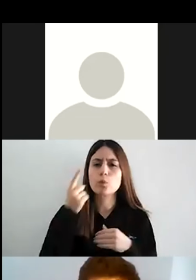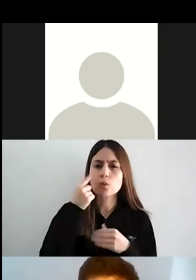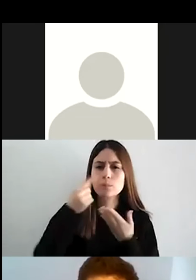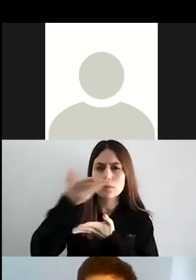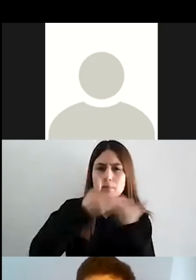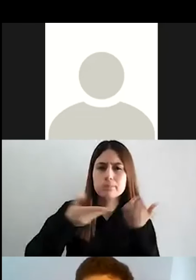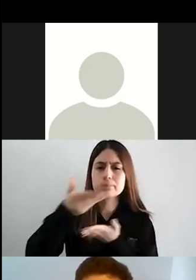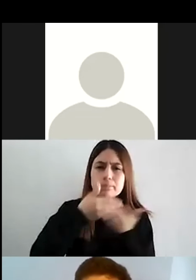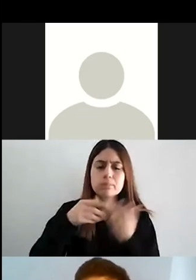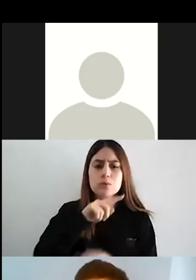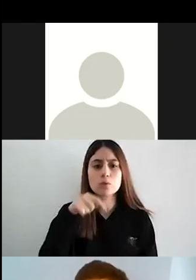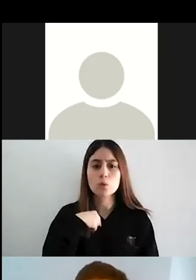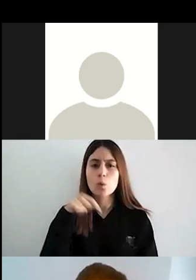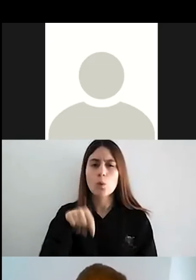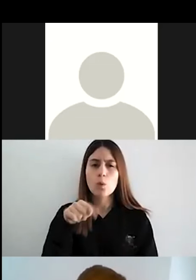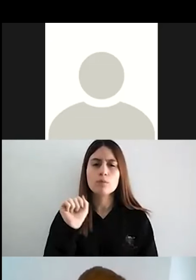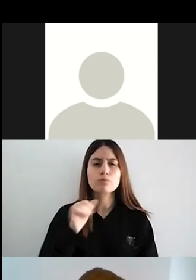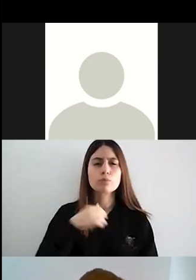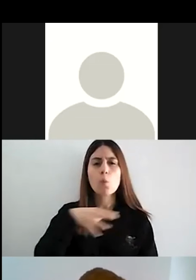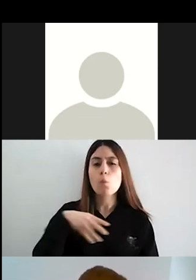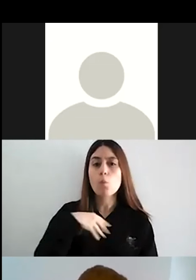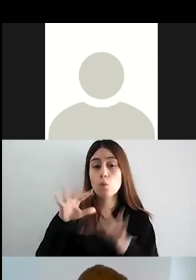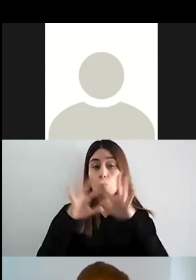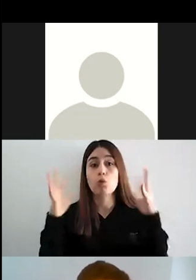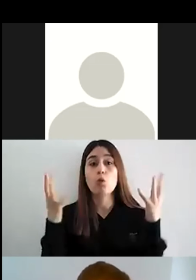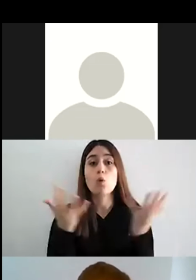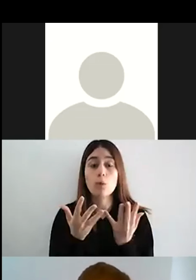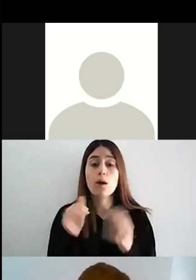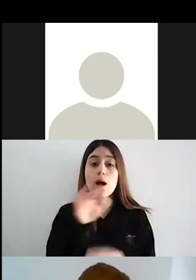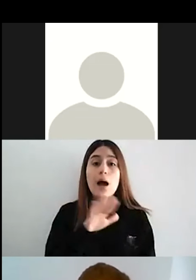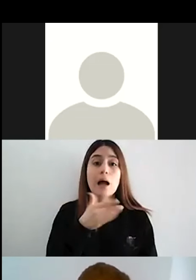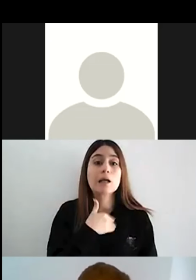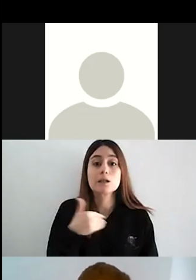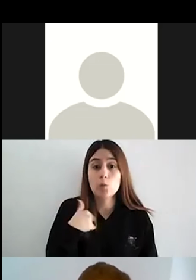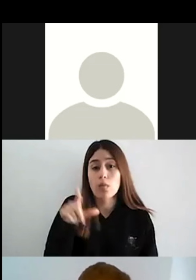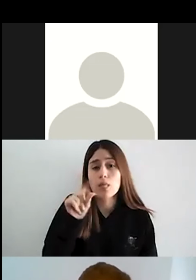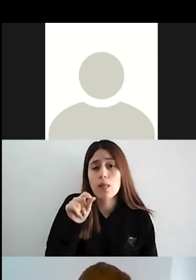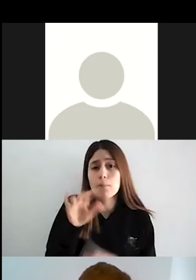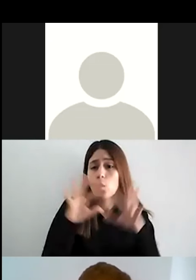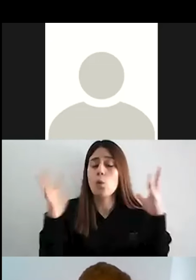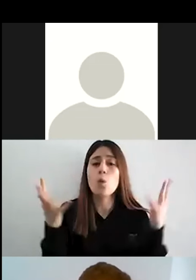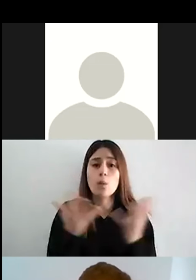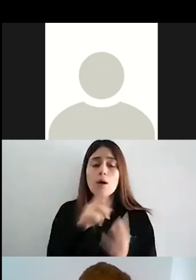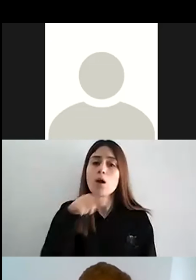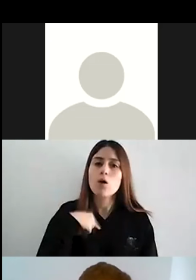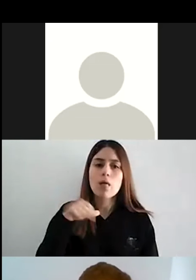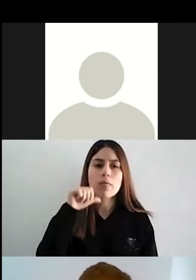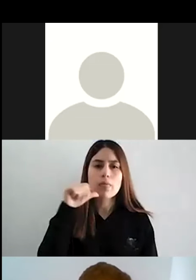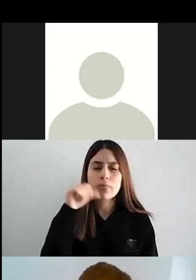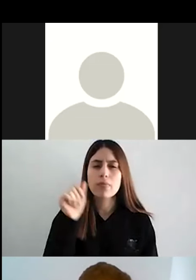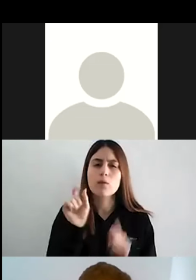Nós hoje estamos num mundo global, as áreas de saúde não fogem a isso, nós estamos em permanência em